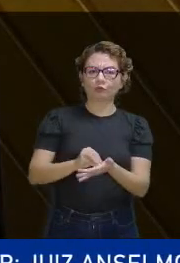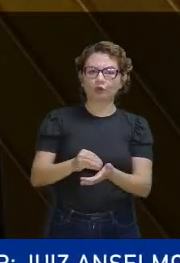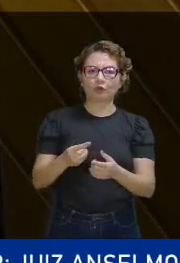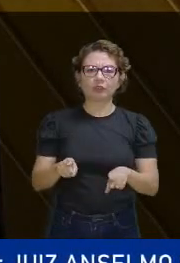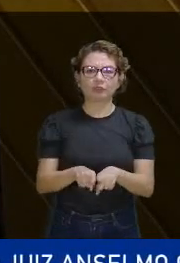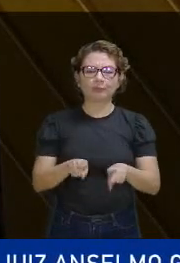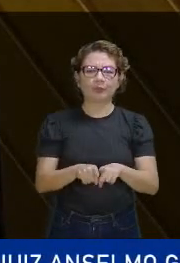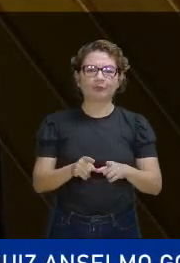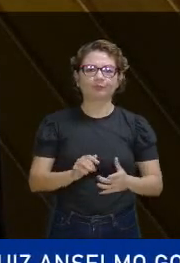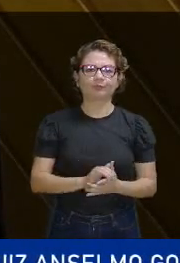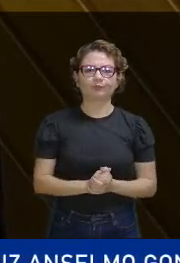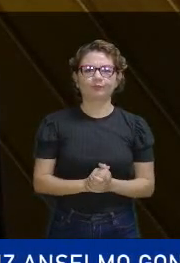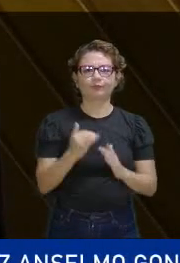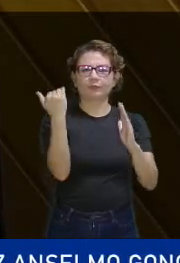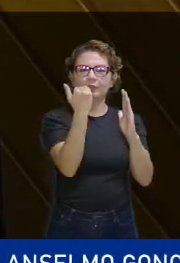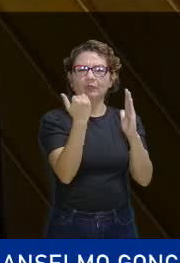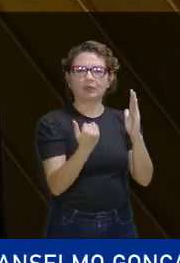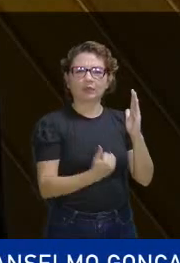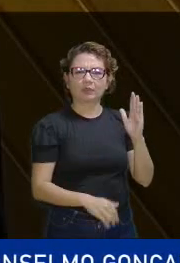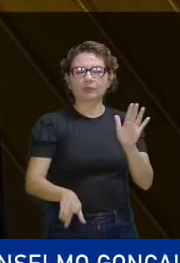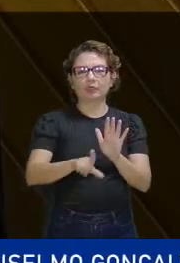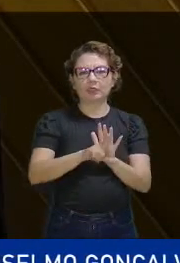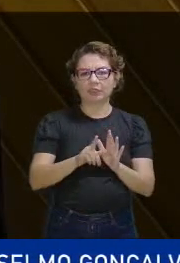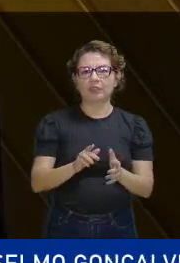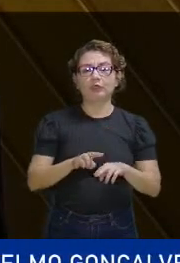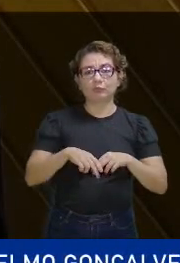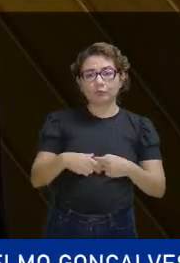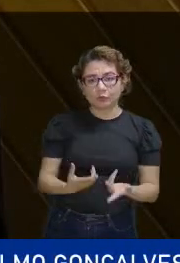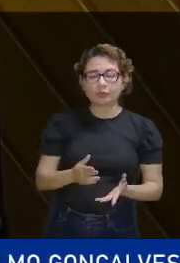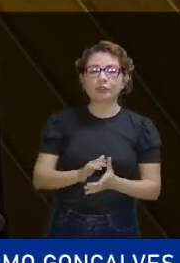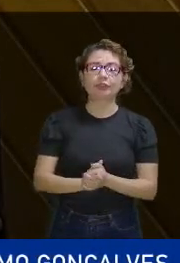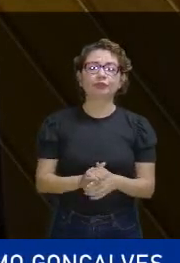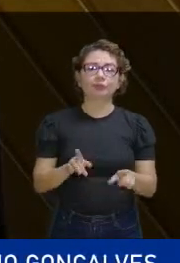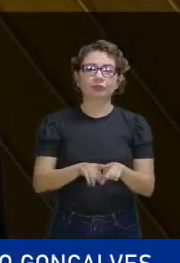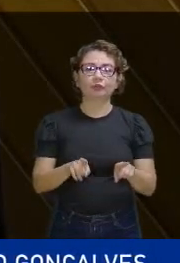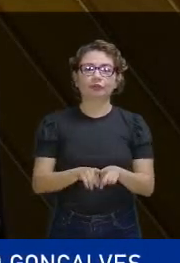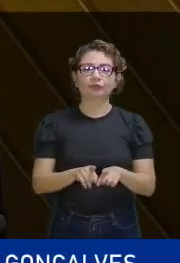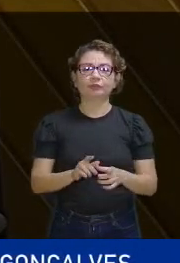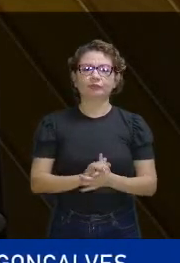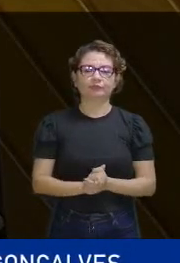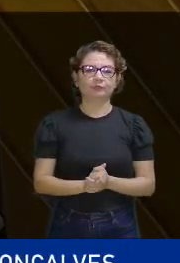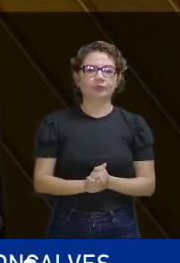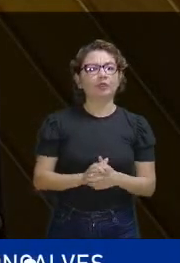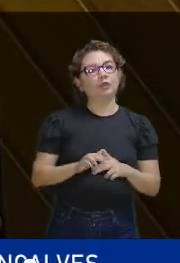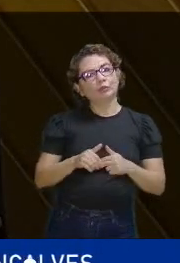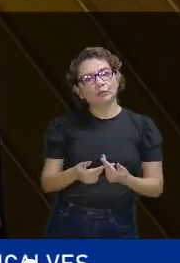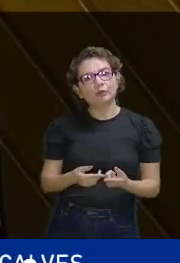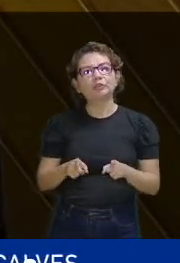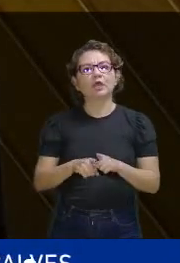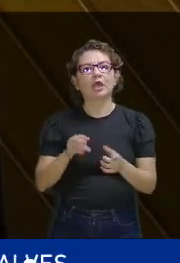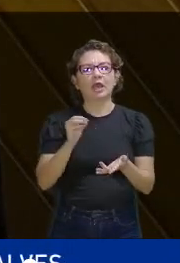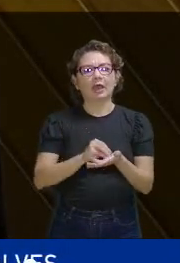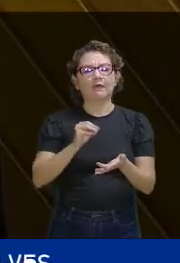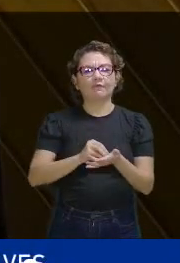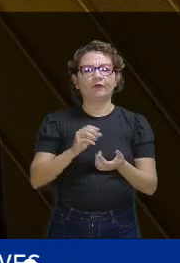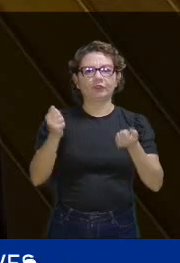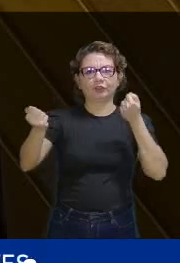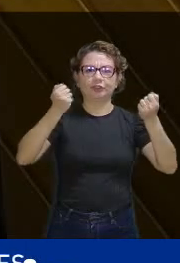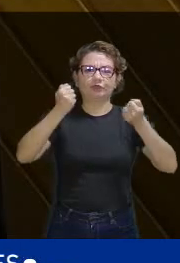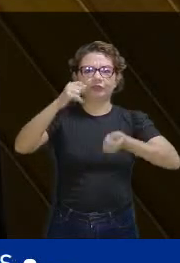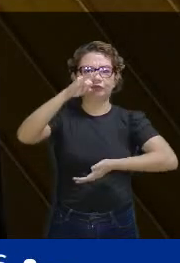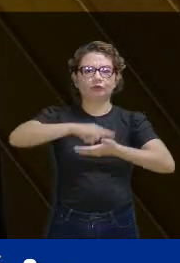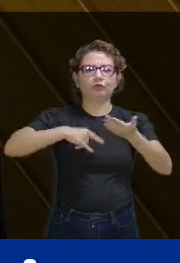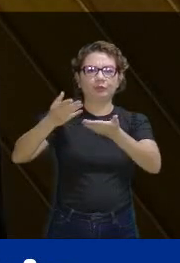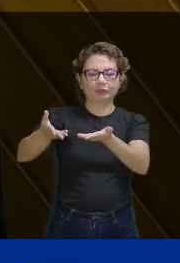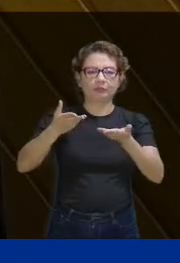documento novo nos termos exigidos pela legislação. Dessa forma, operou-se a preclusão, razão pela qual a ausência de análise dos